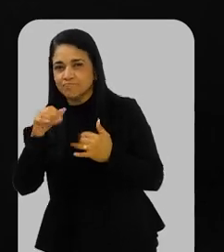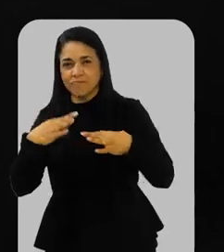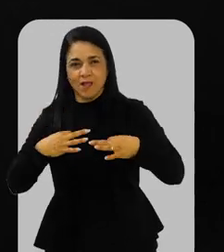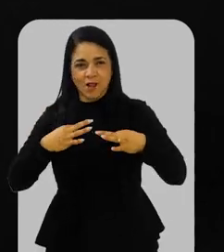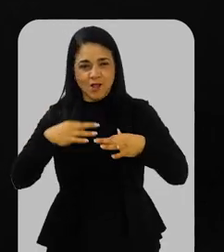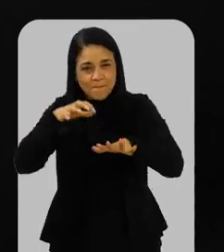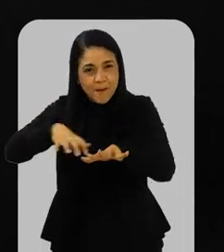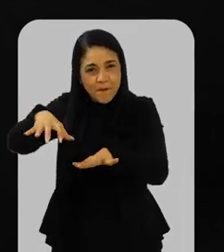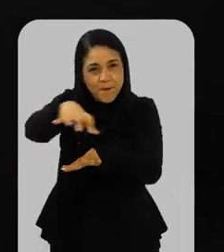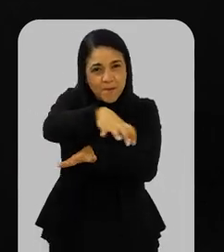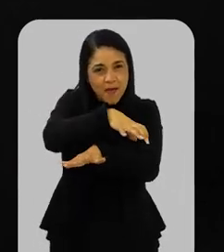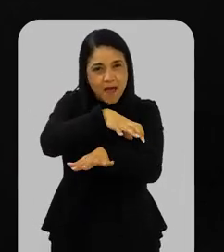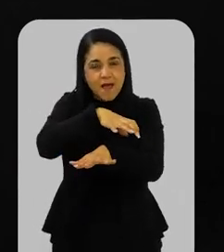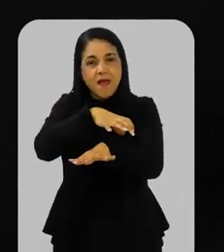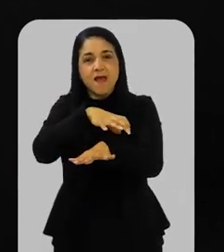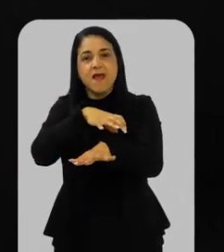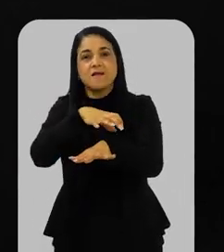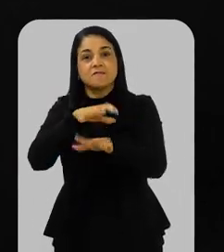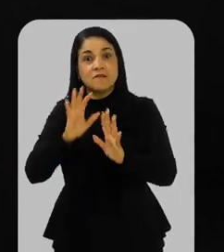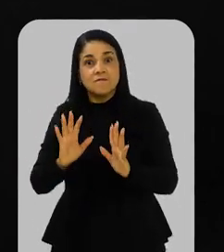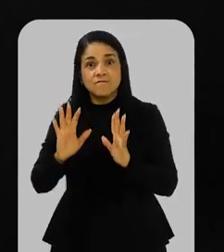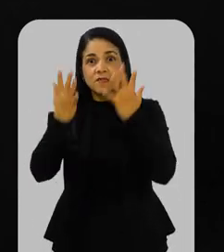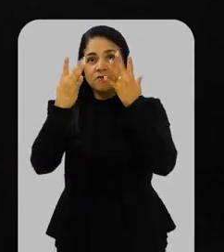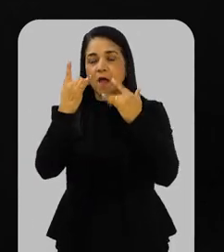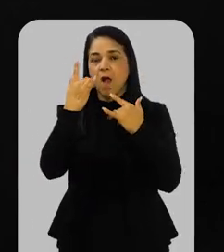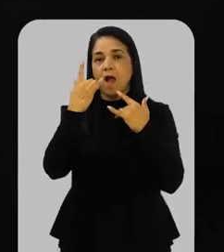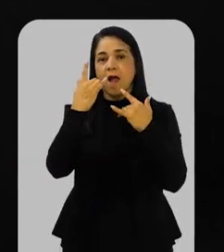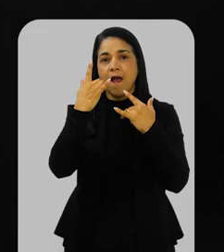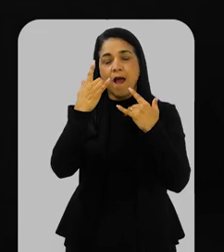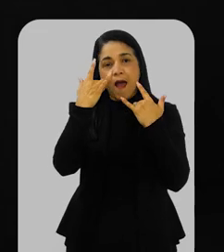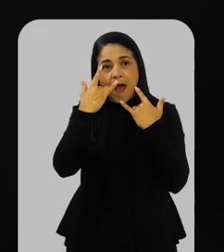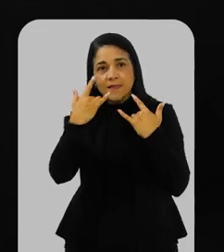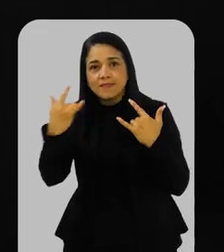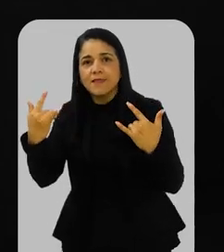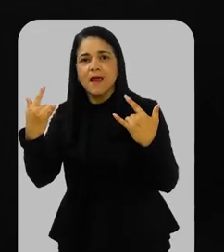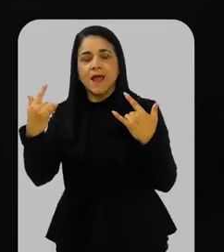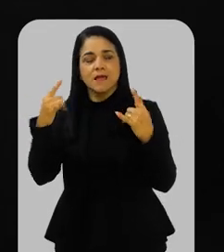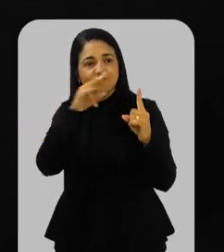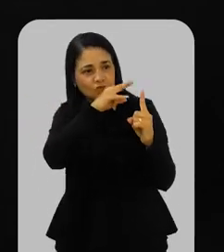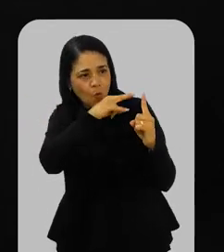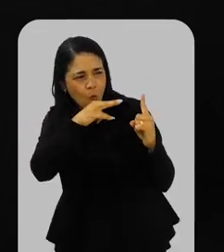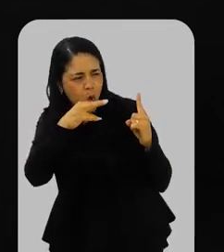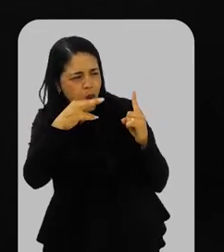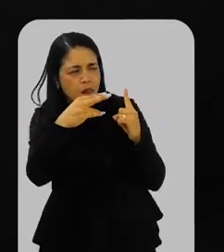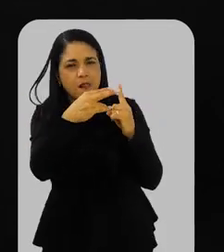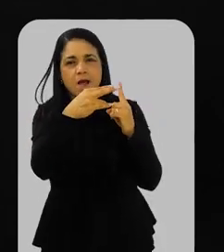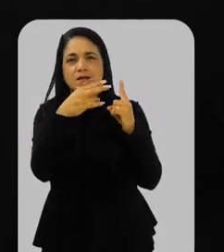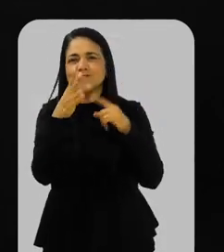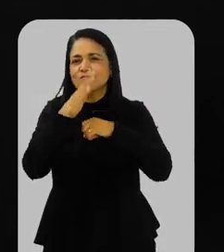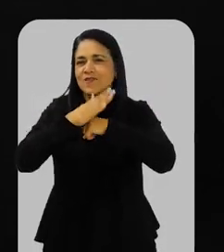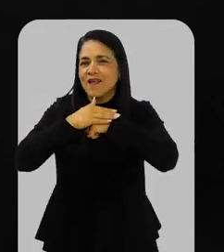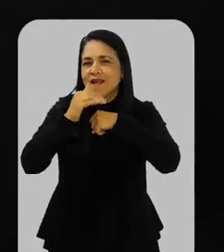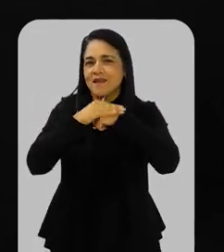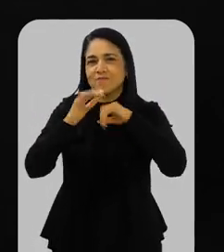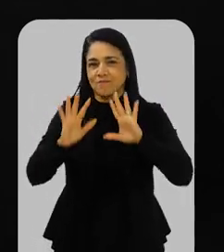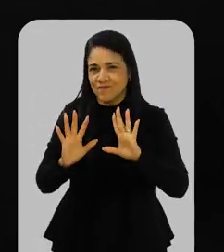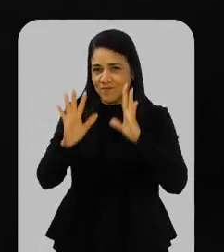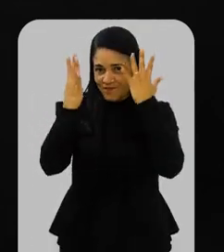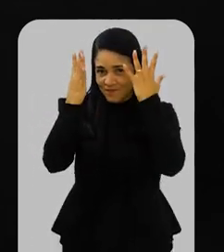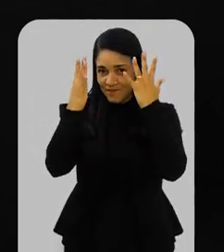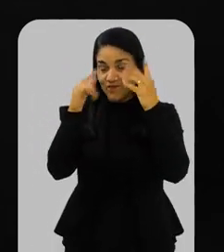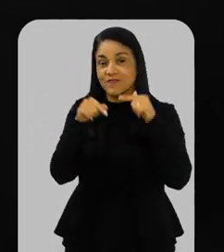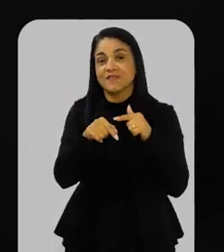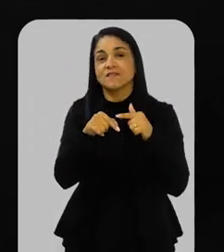indumentárias, né, as fantasias que tem no festival, acho que isso atrai muito esse olhar com carinho pelo festival. E